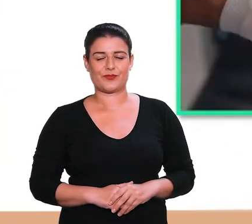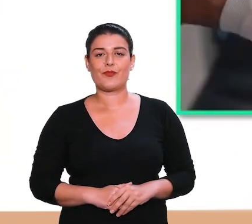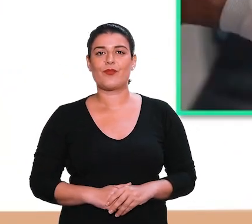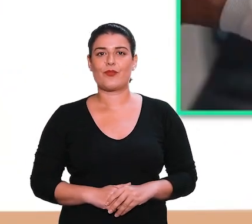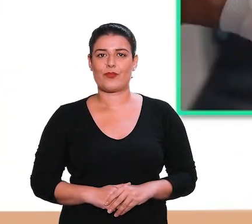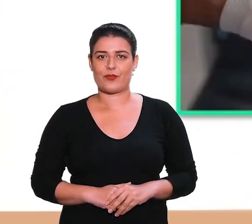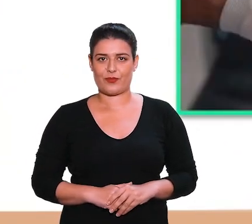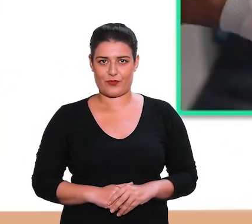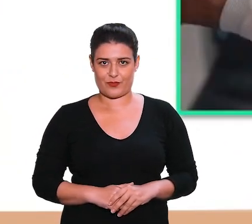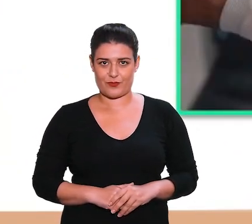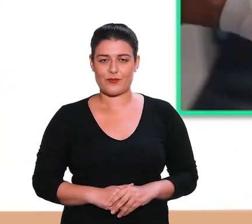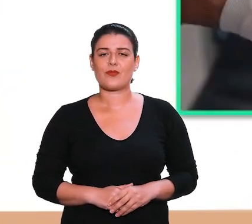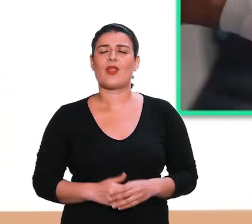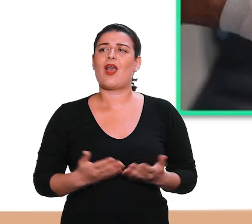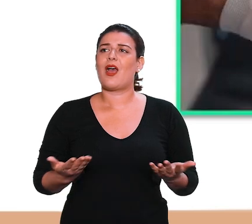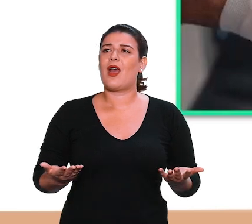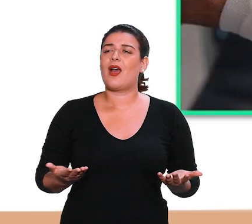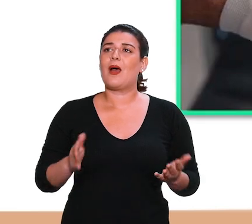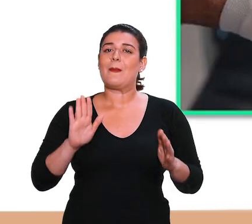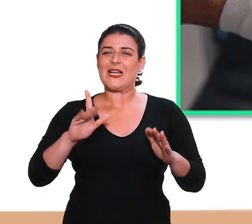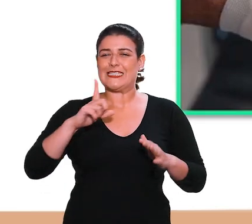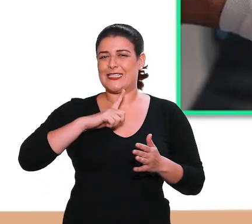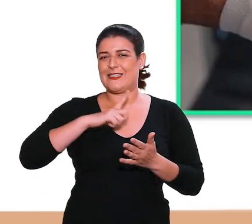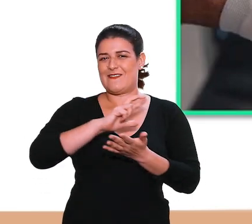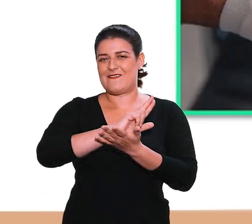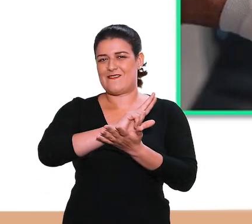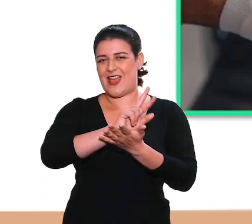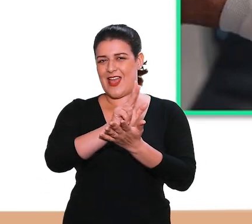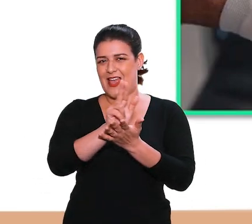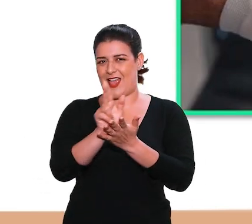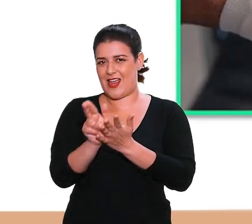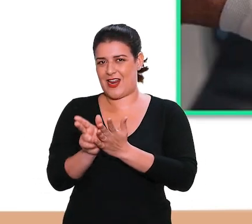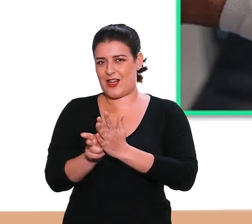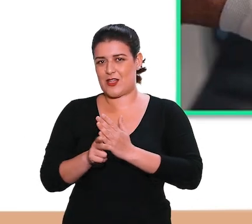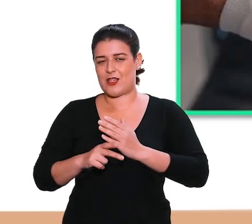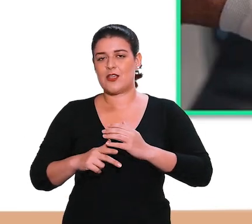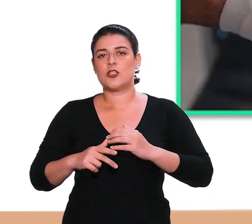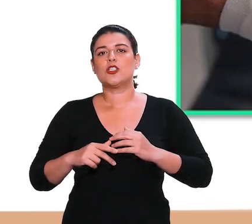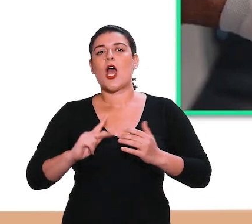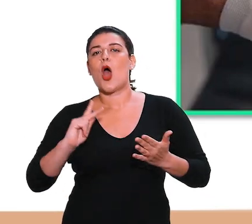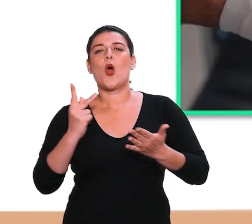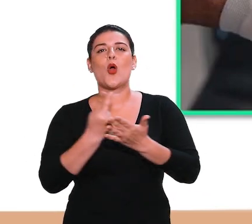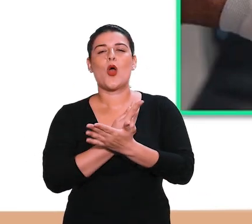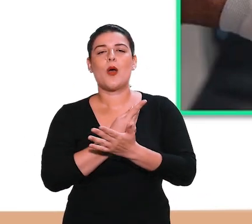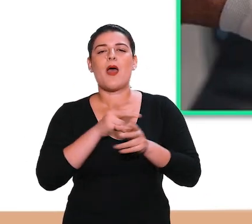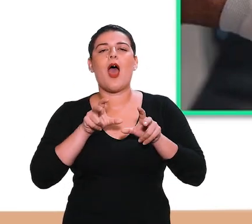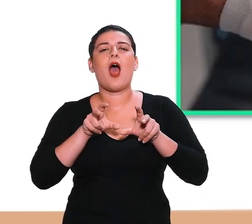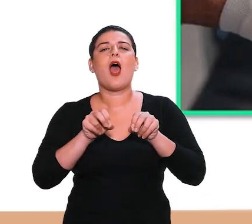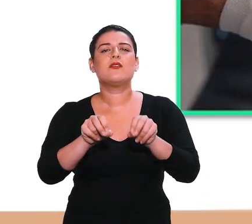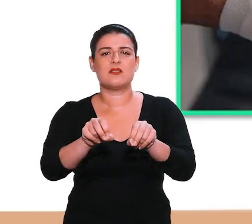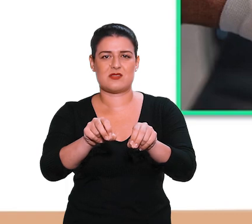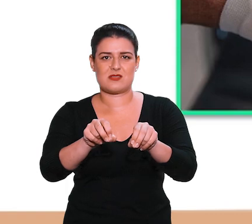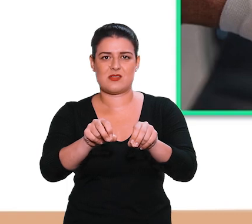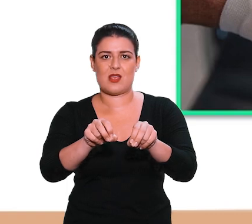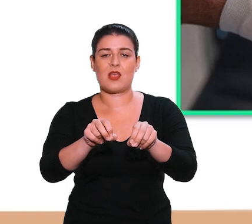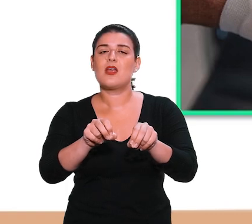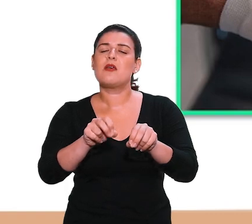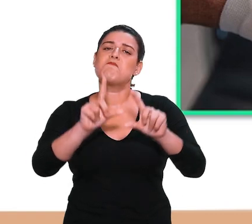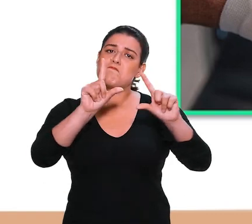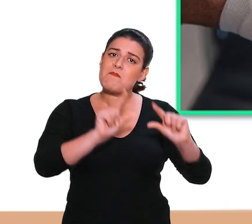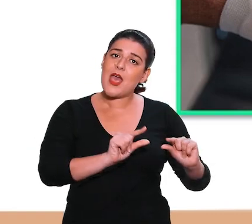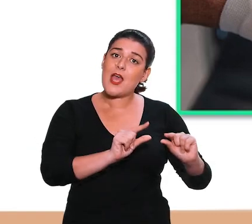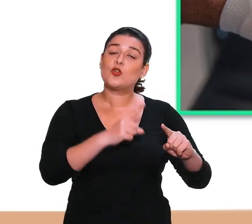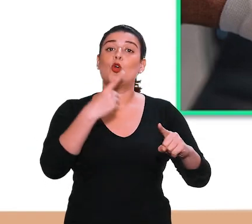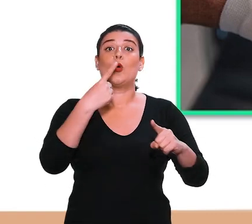As causas tumorais hoje em dia, elas são menos frequentes, porque se tem acesso hoje em dia